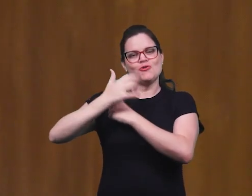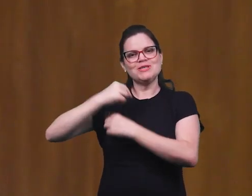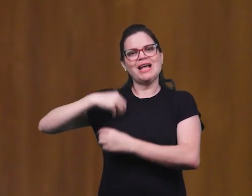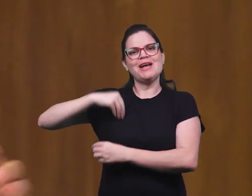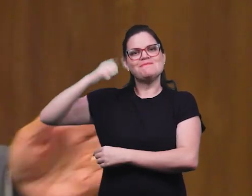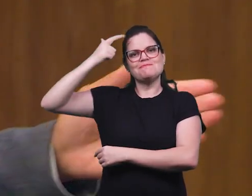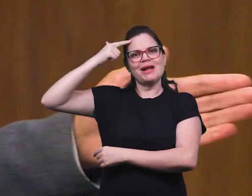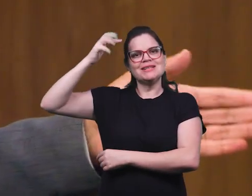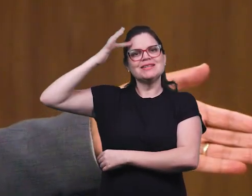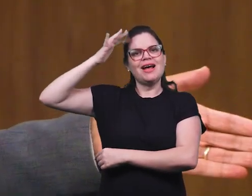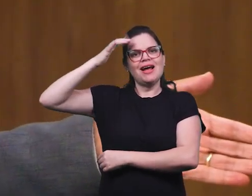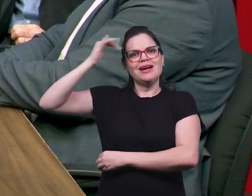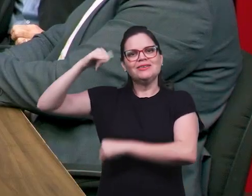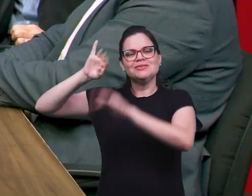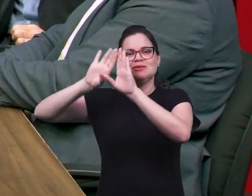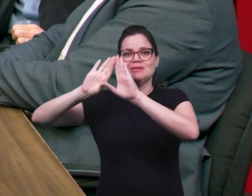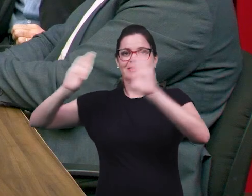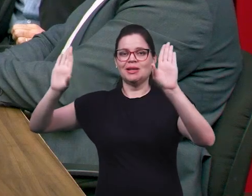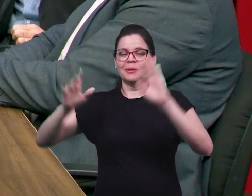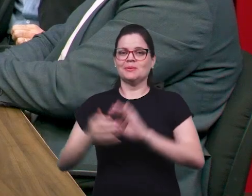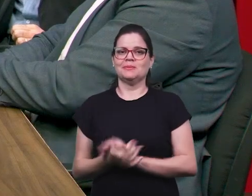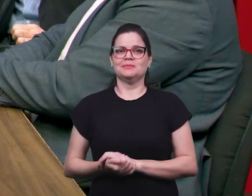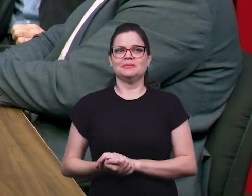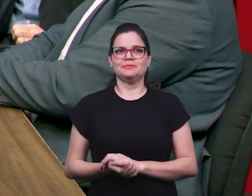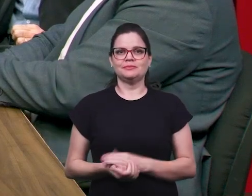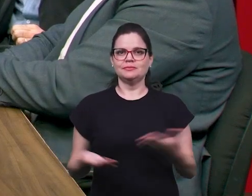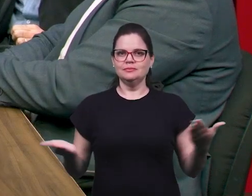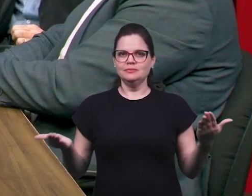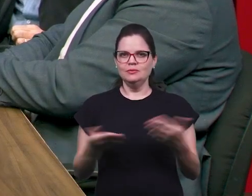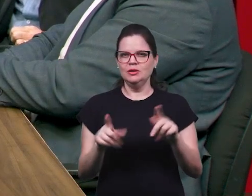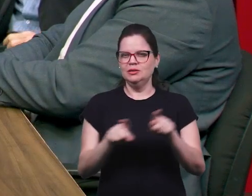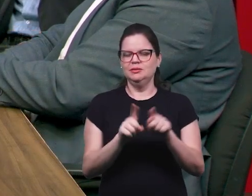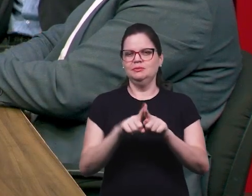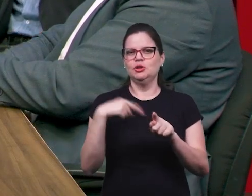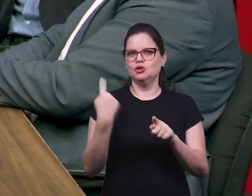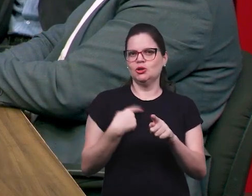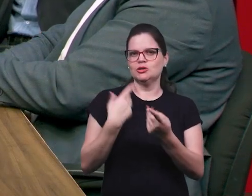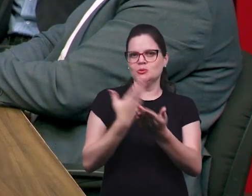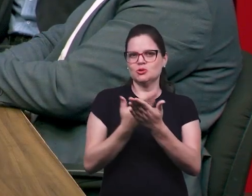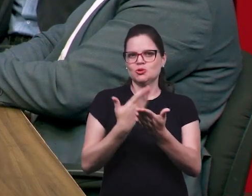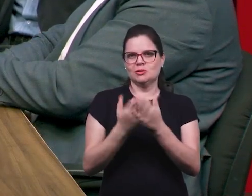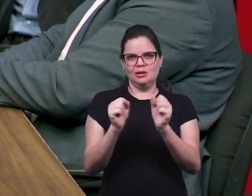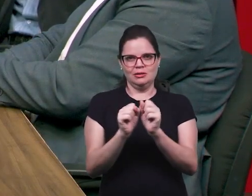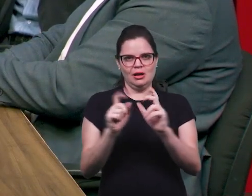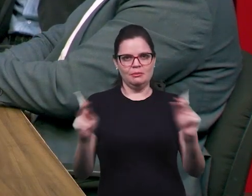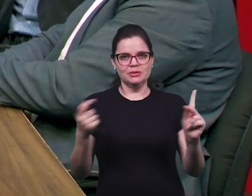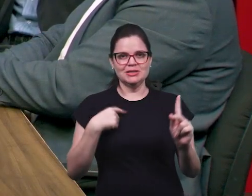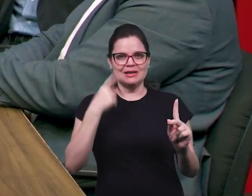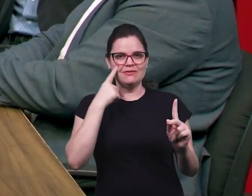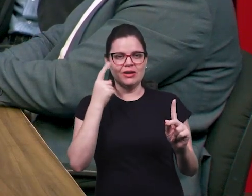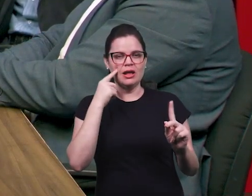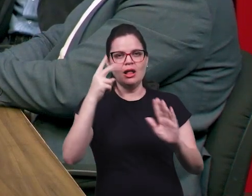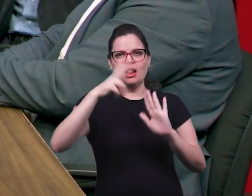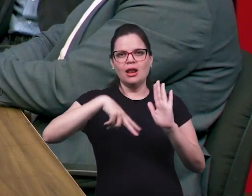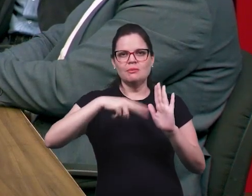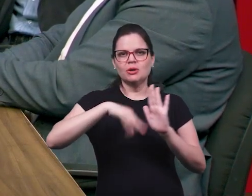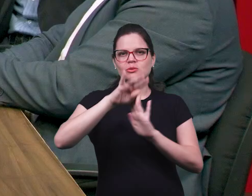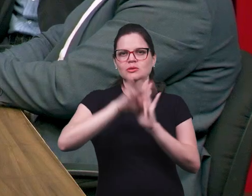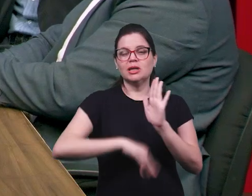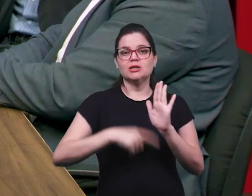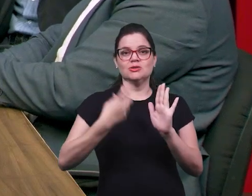Na escola dominical, principalmente recentemente com aquele texto de Apocalipse, né? O que ouve, o que lê e o